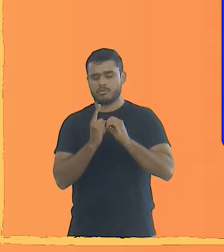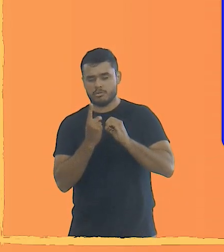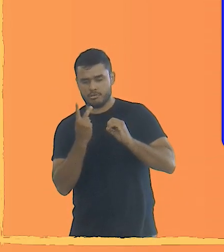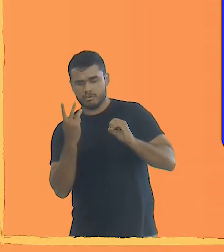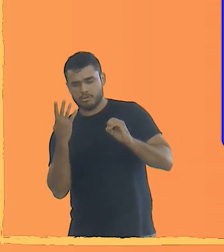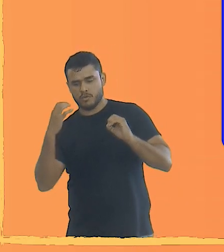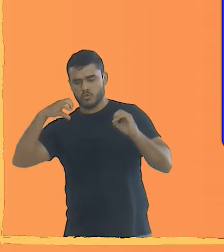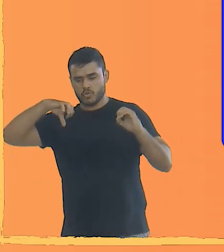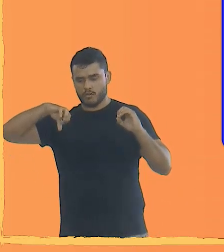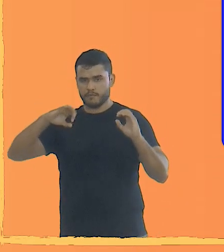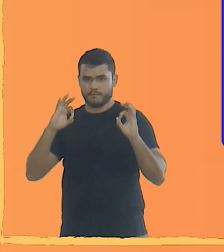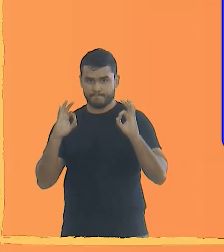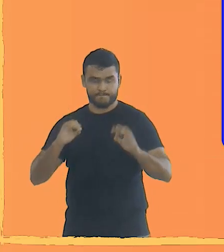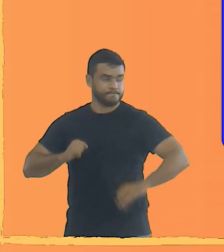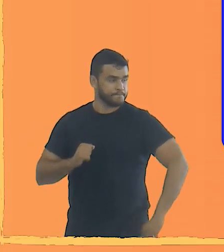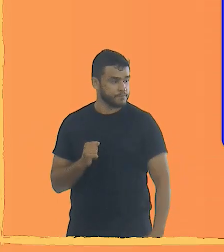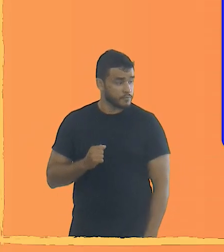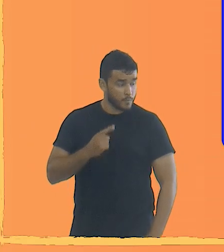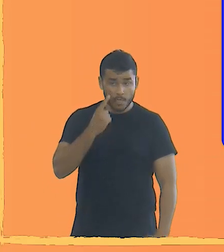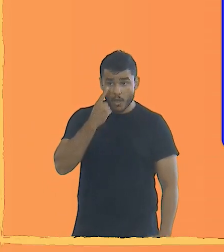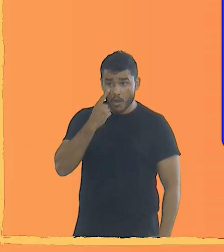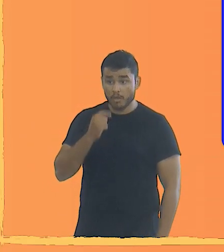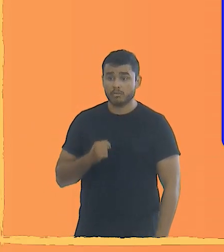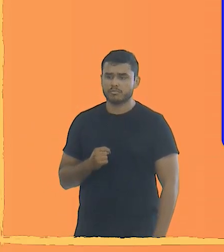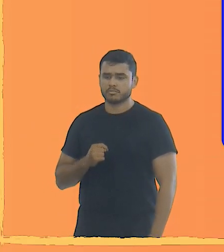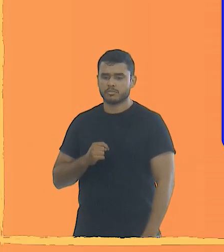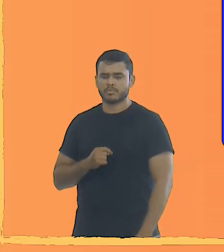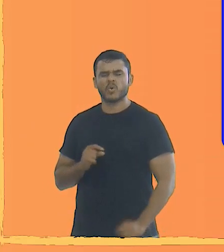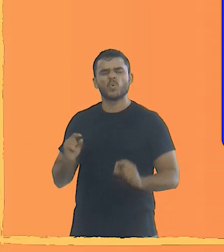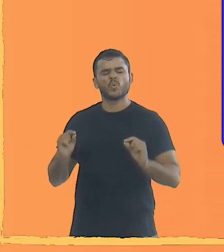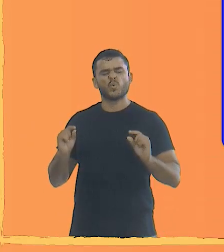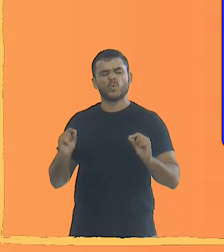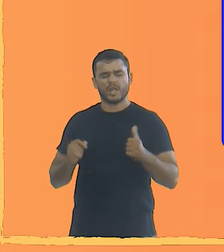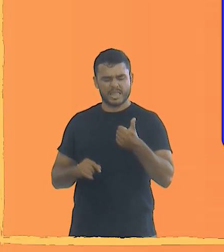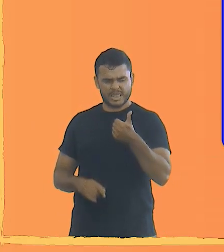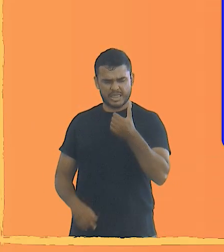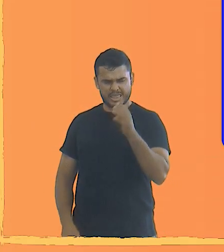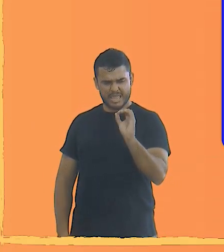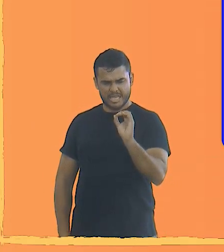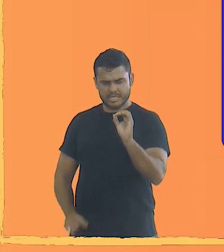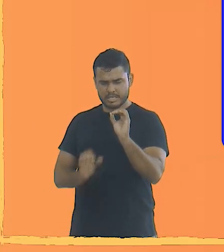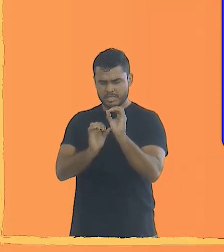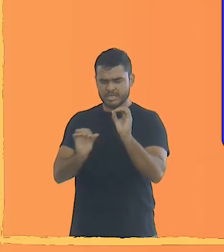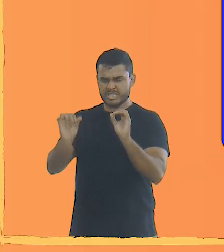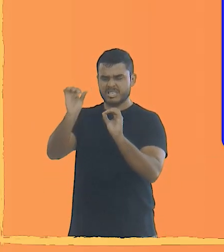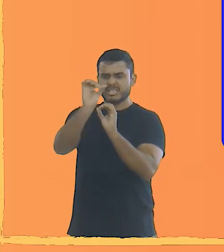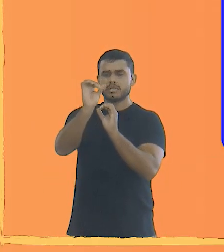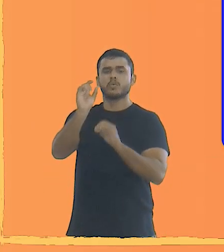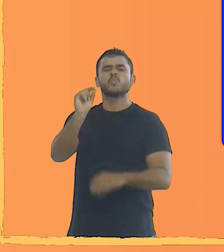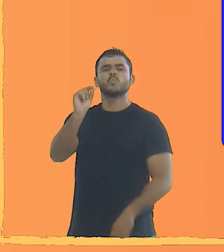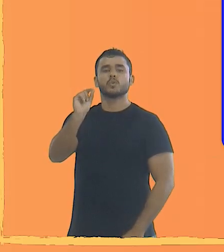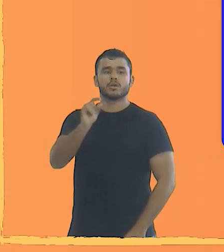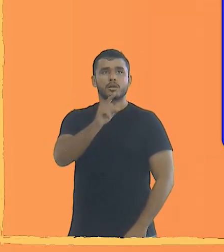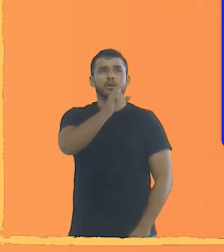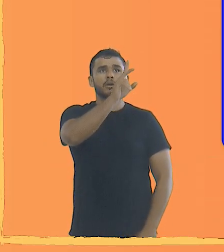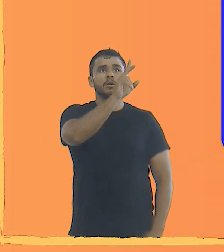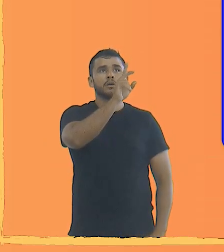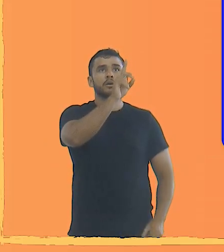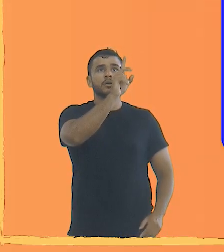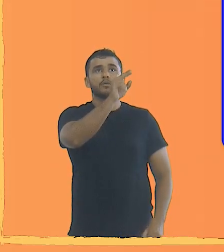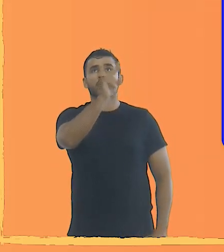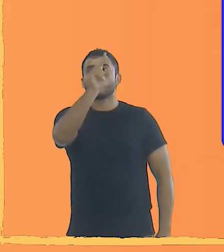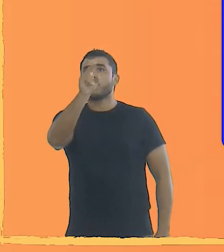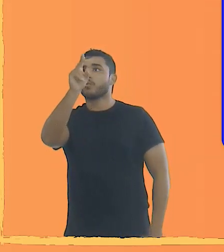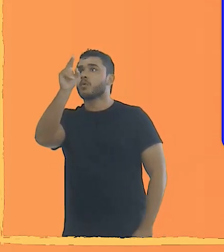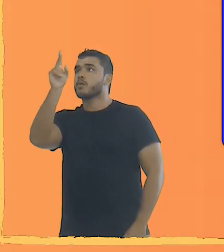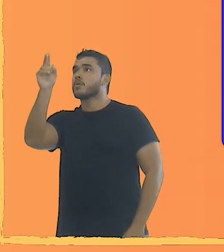de potência também. O que é o 10 elevado a 6? É você dizer que o 10 se repete 6 vezes. O